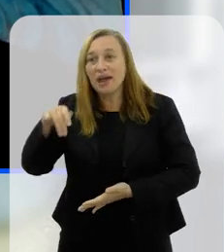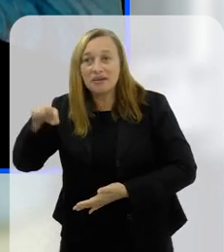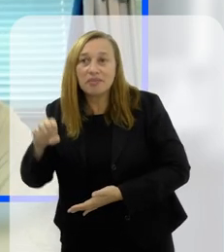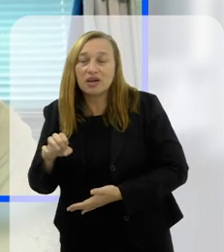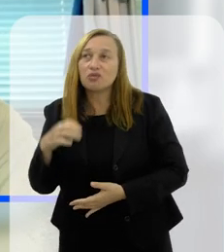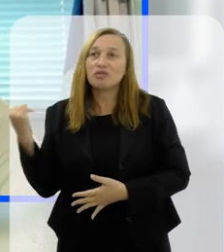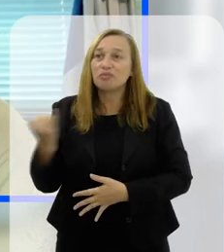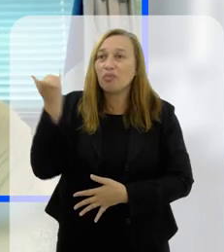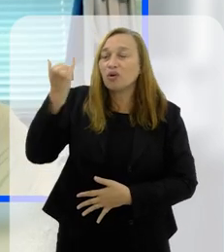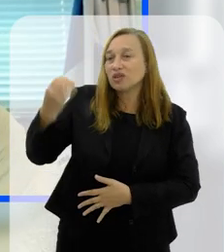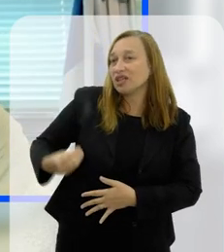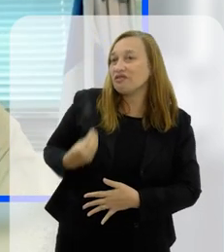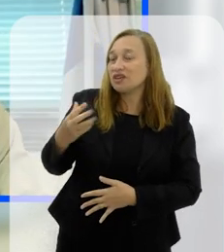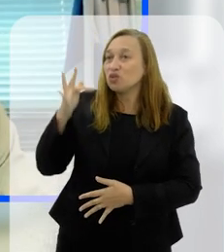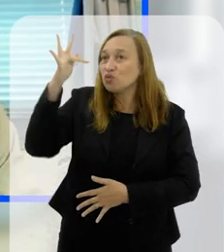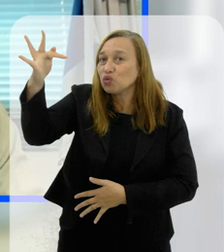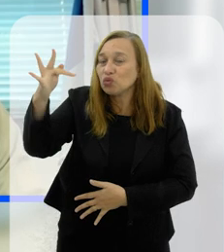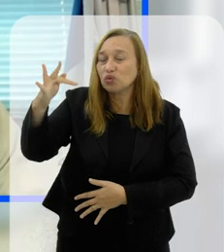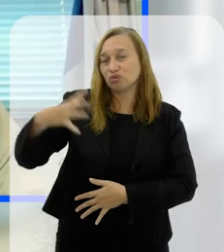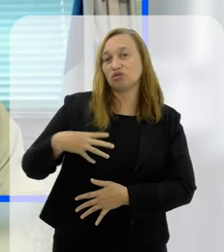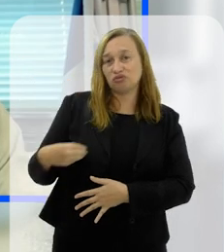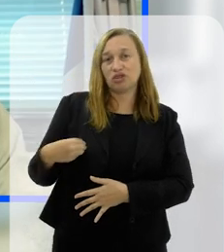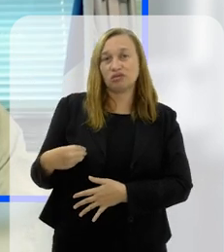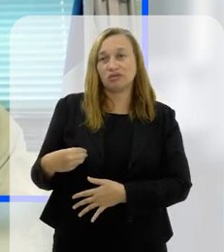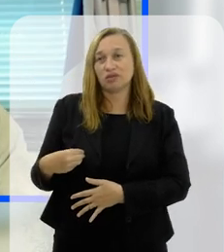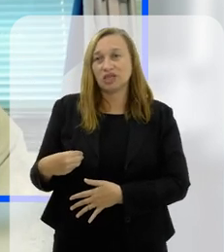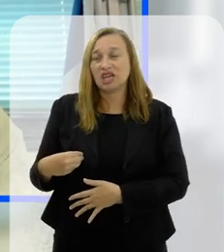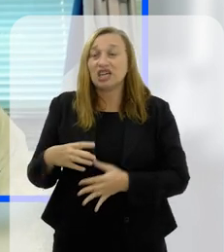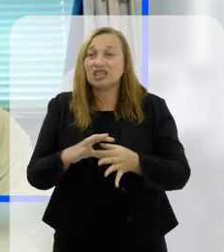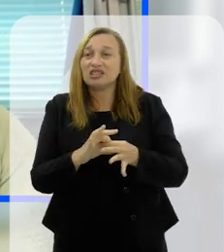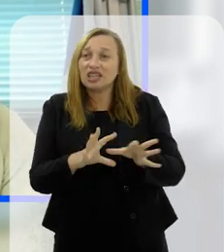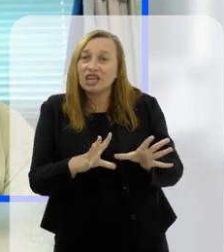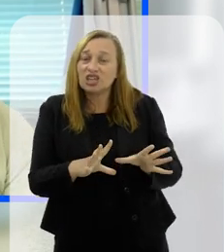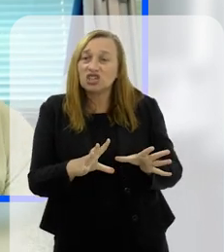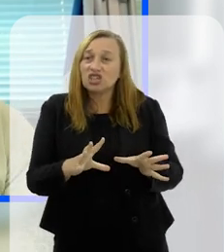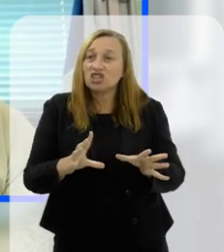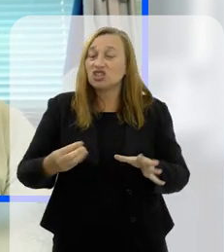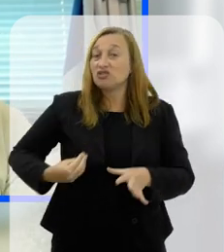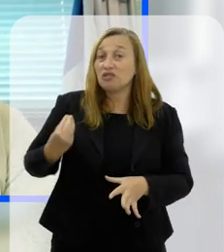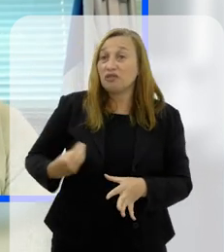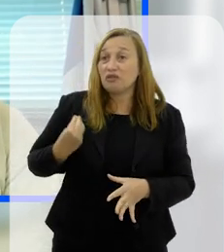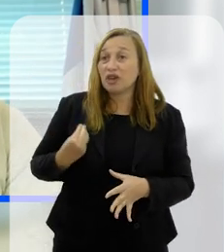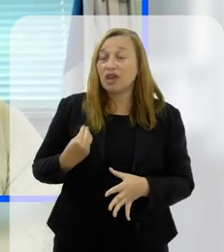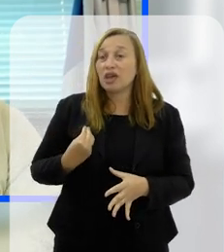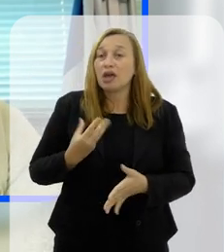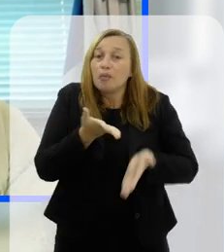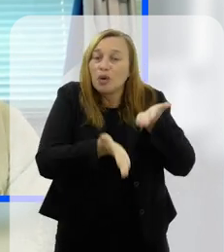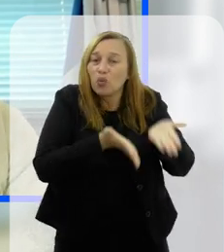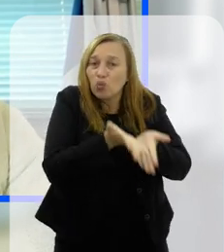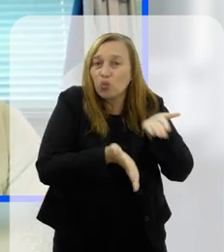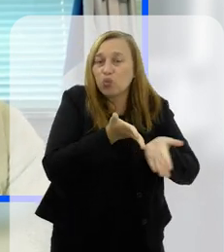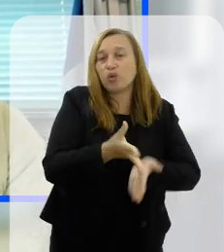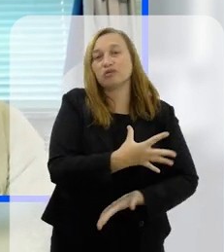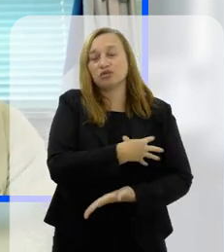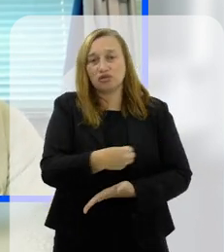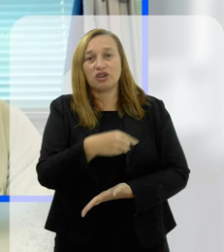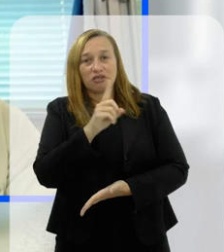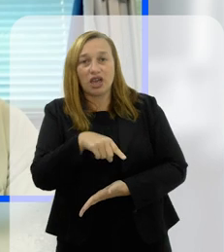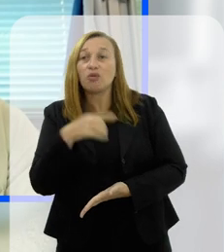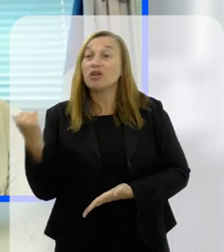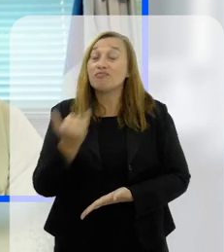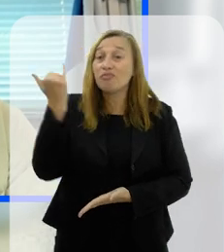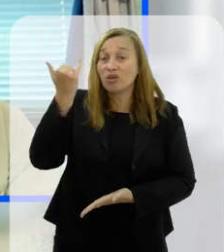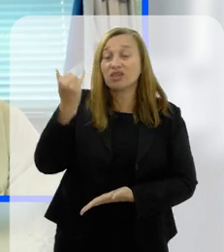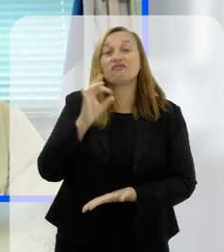e mãe o que importa é é a vida o futuro dos filhos né a gente deixa muitas vezes de viver a nossa vida para viver pros nossos